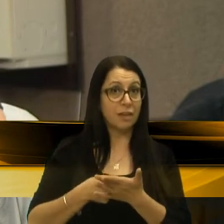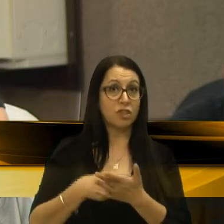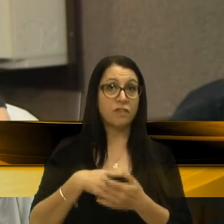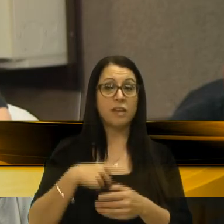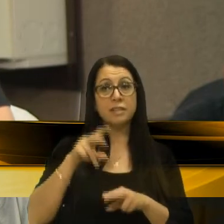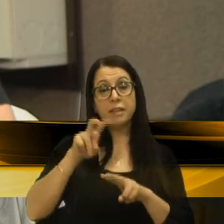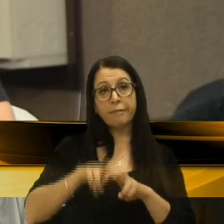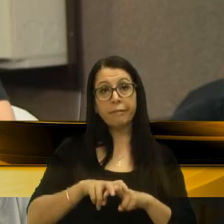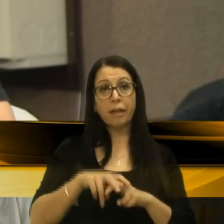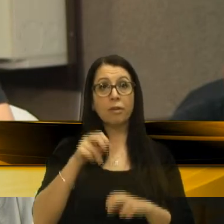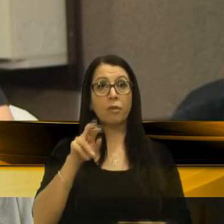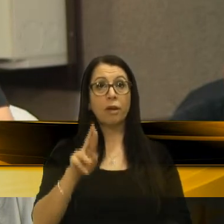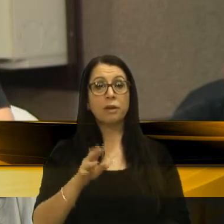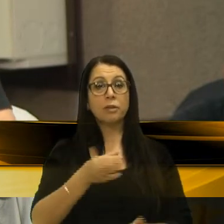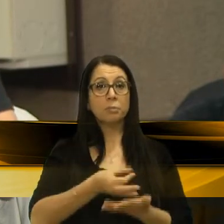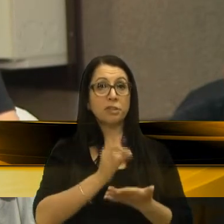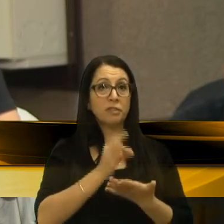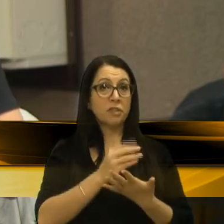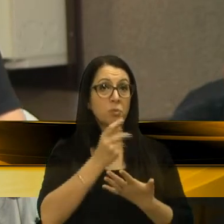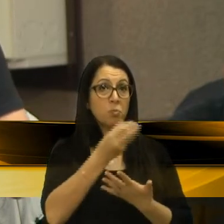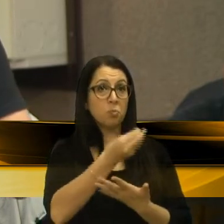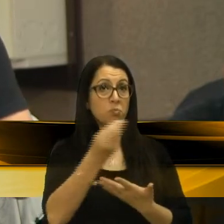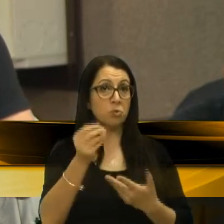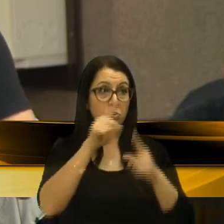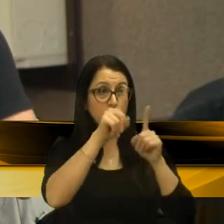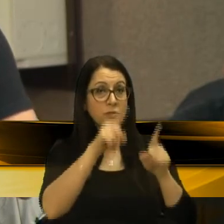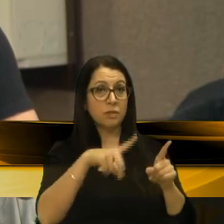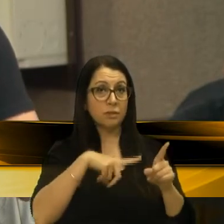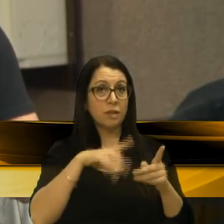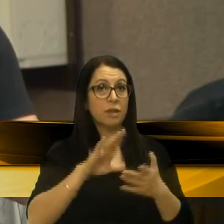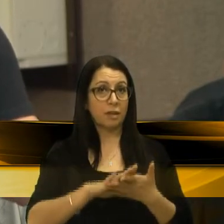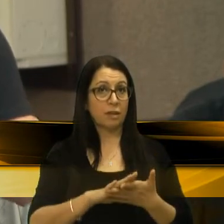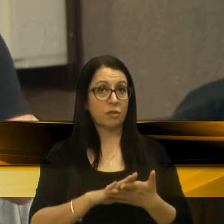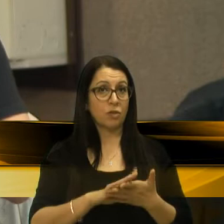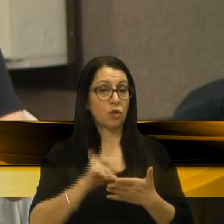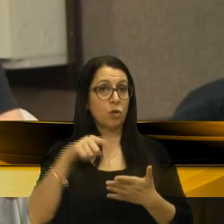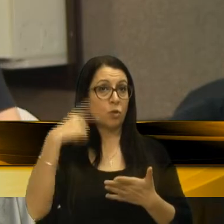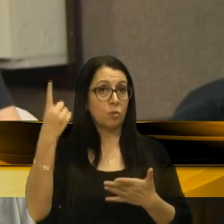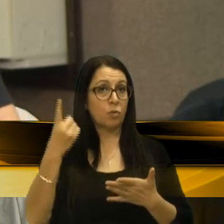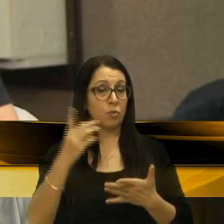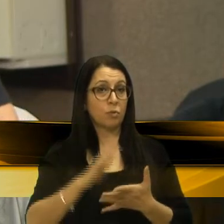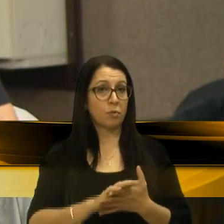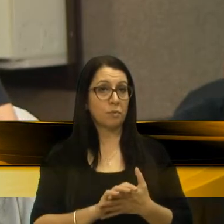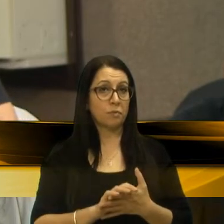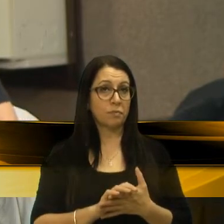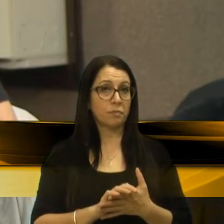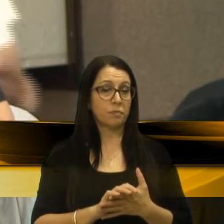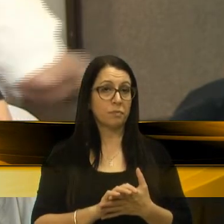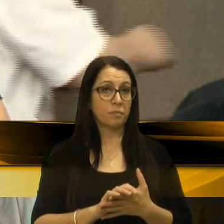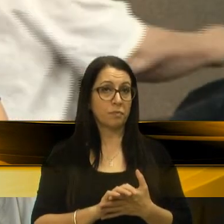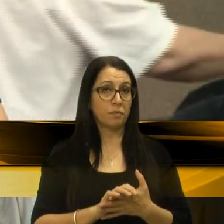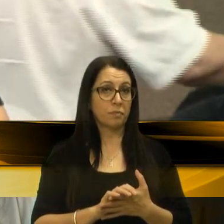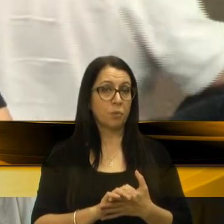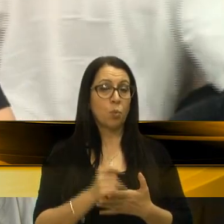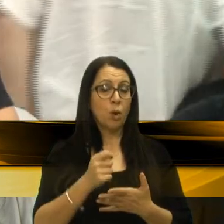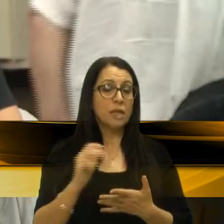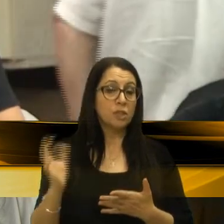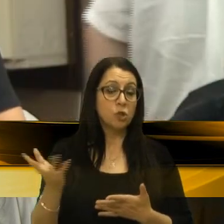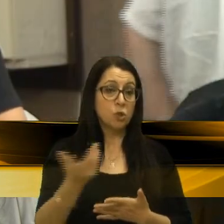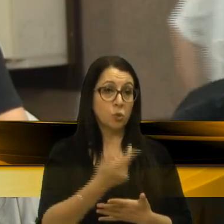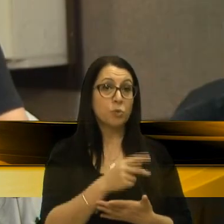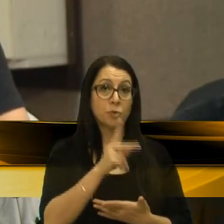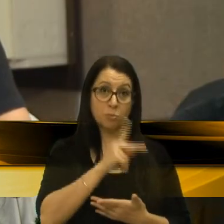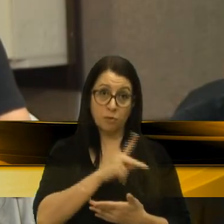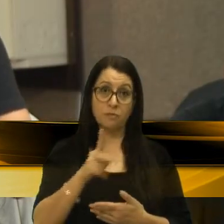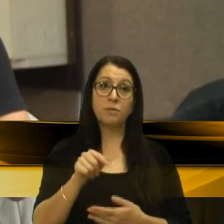ar-condicionado, tomando cafezinho, como muitos servidores estão de outros. Agora, a maioria dos